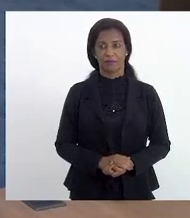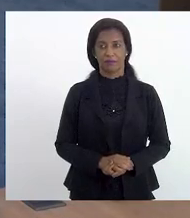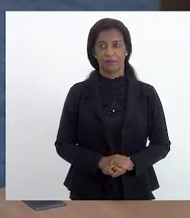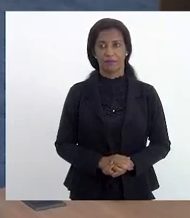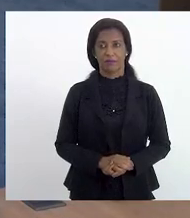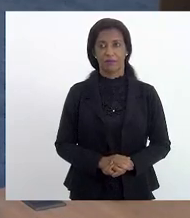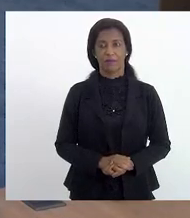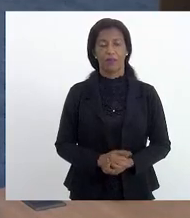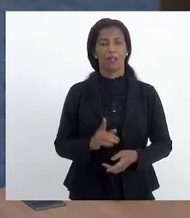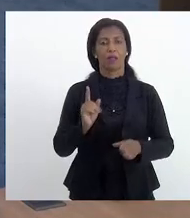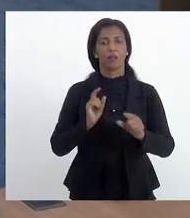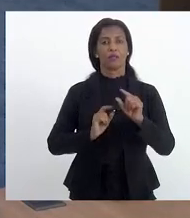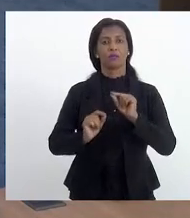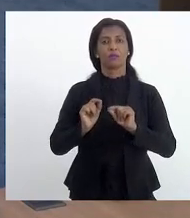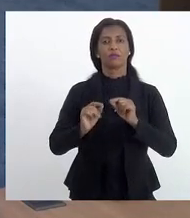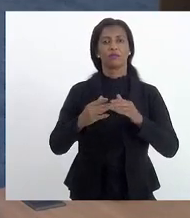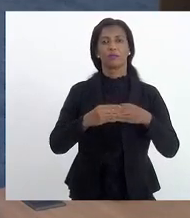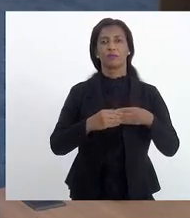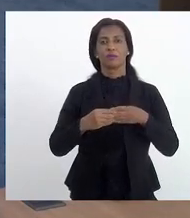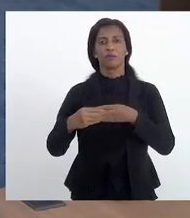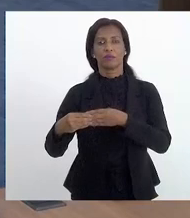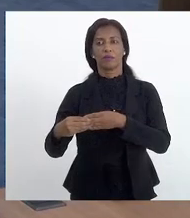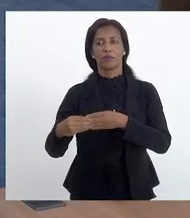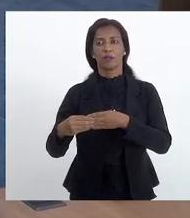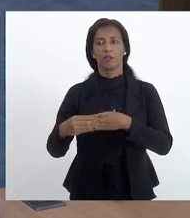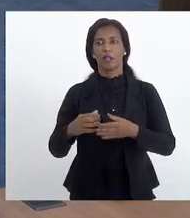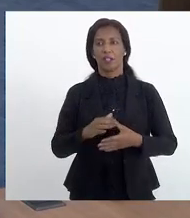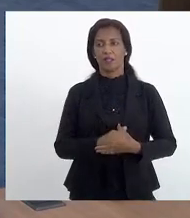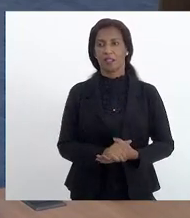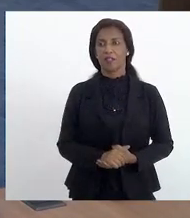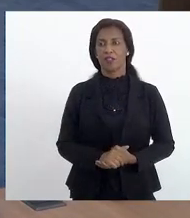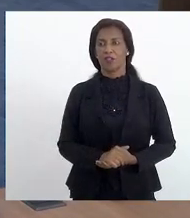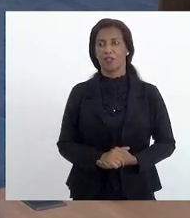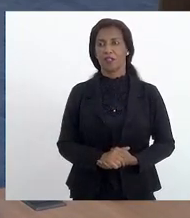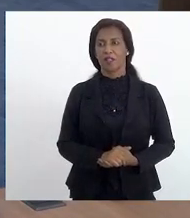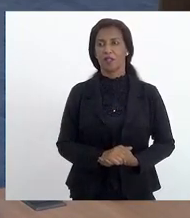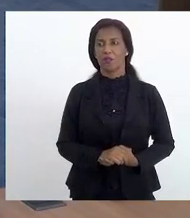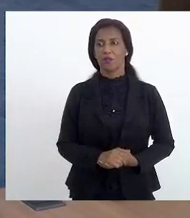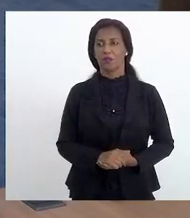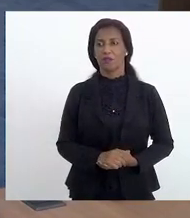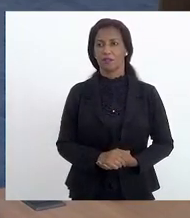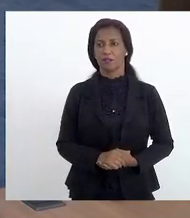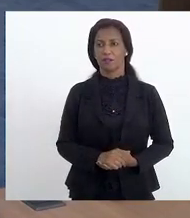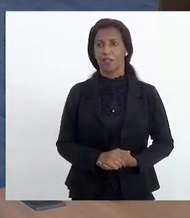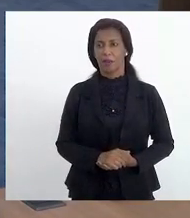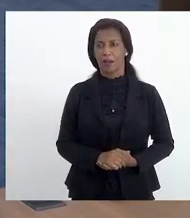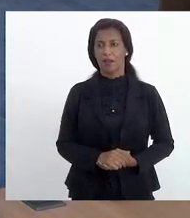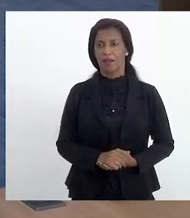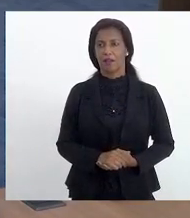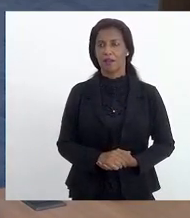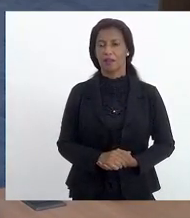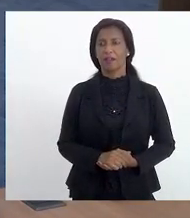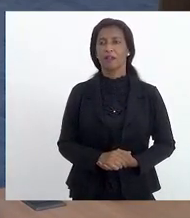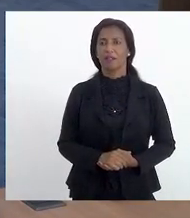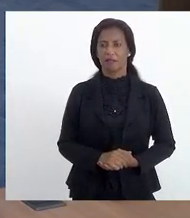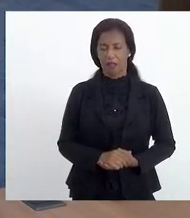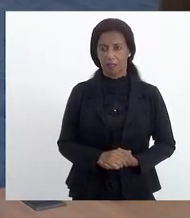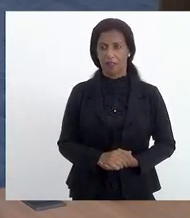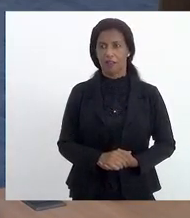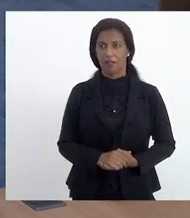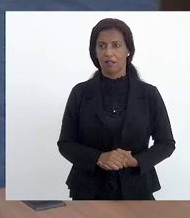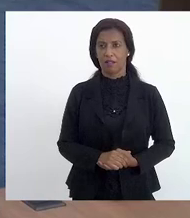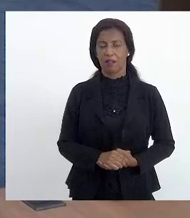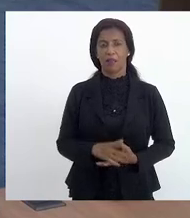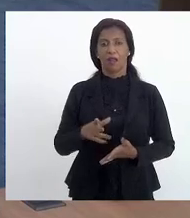O que eu queria conduzir aqui, e eu espero que a gente possa, em relação